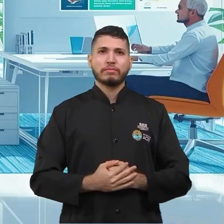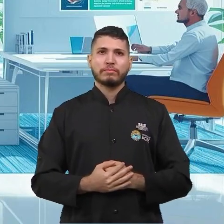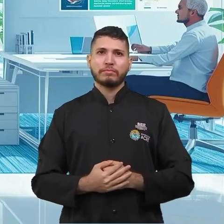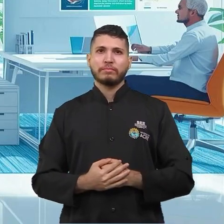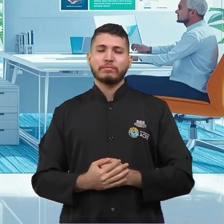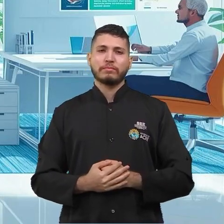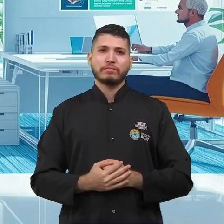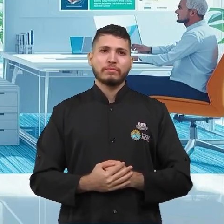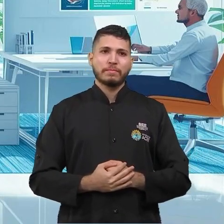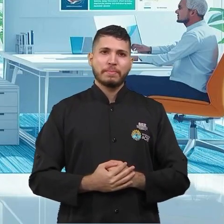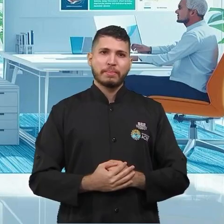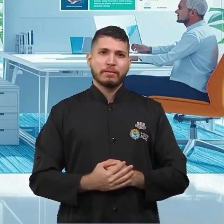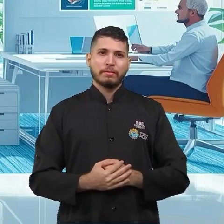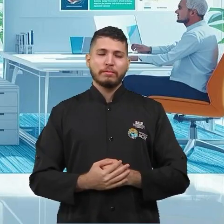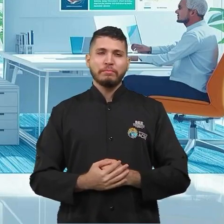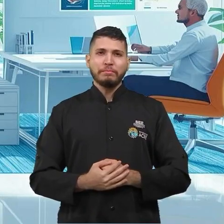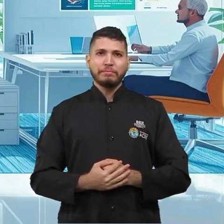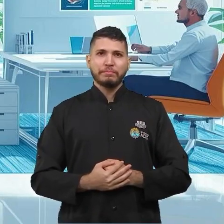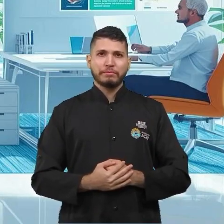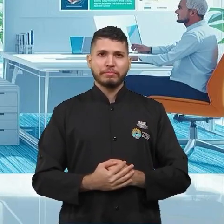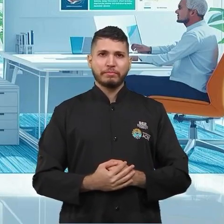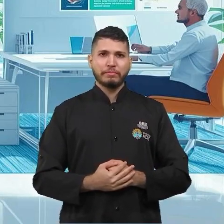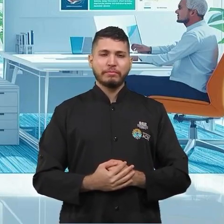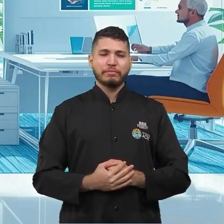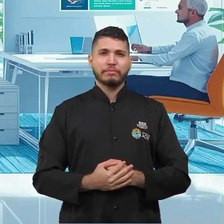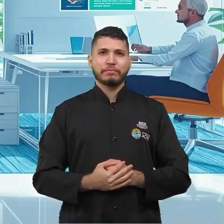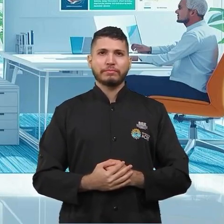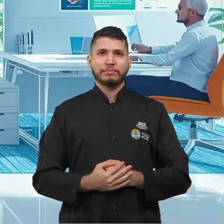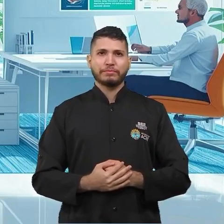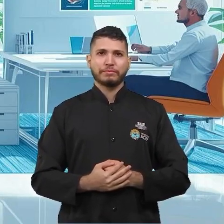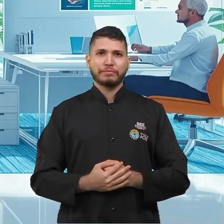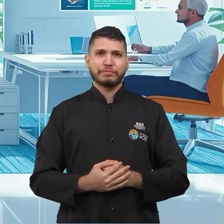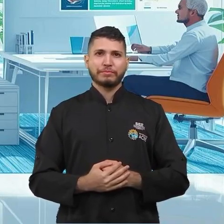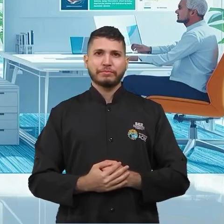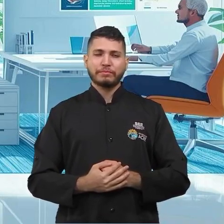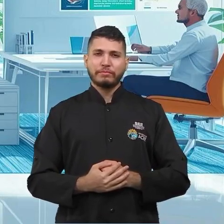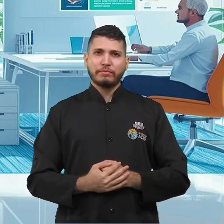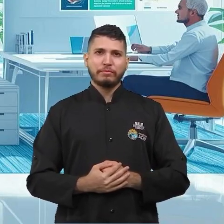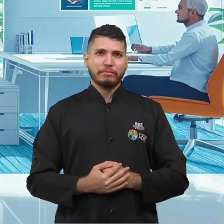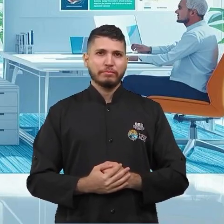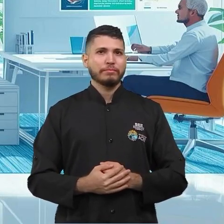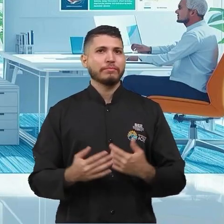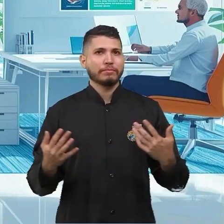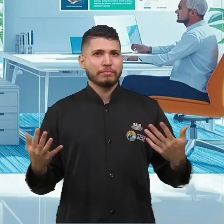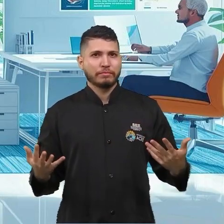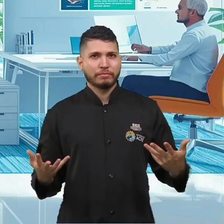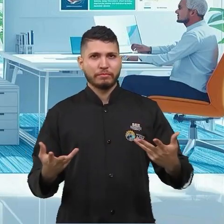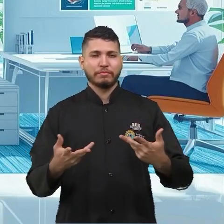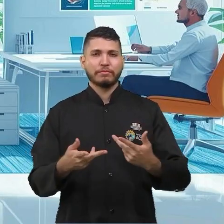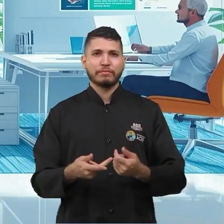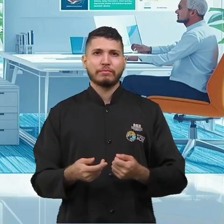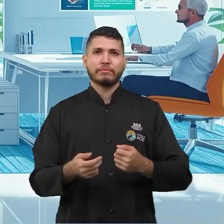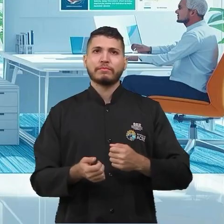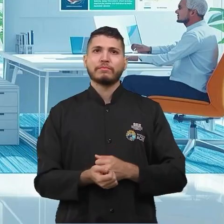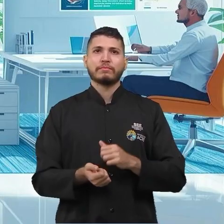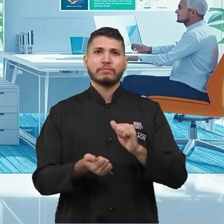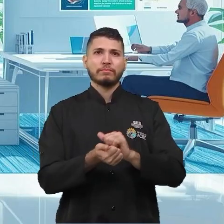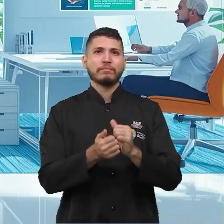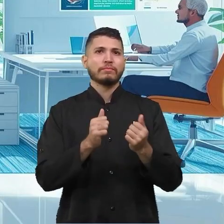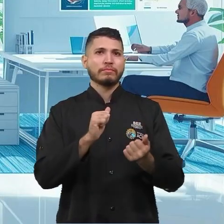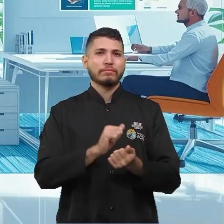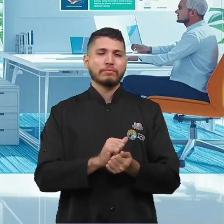que mostra a imagem que vocês estão observando. Além disso, habilidades como